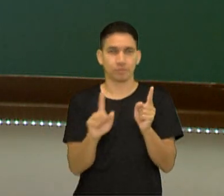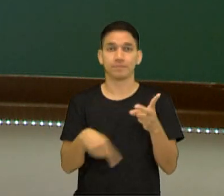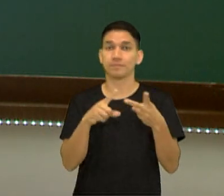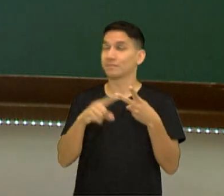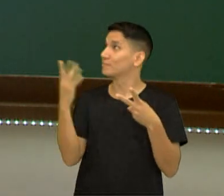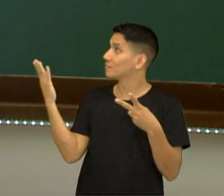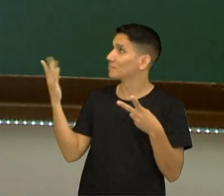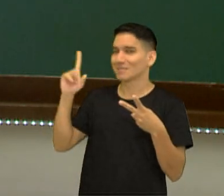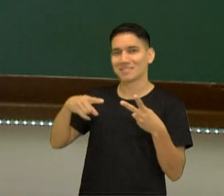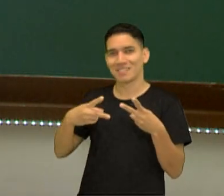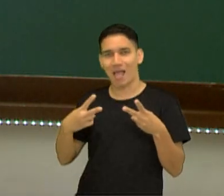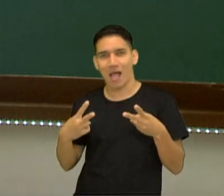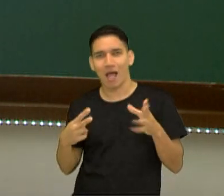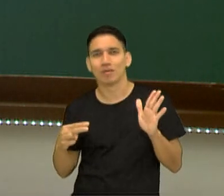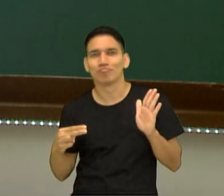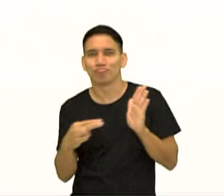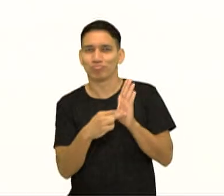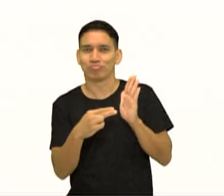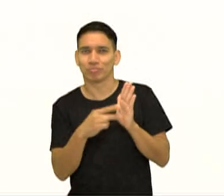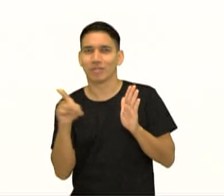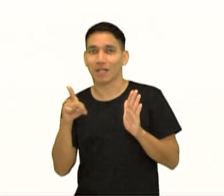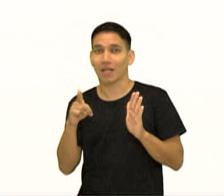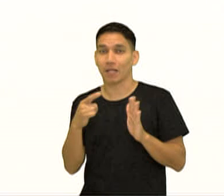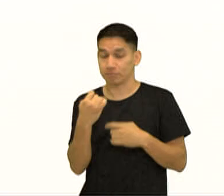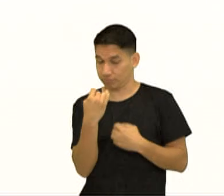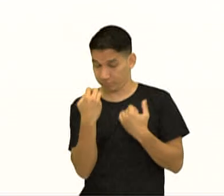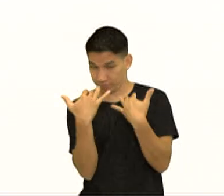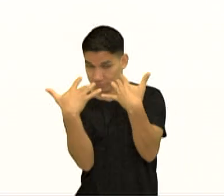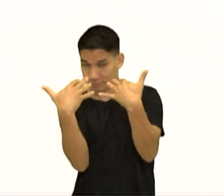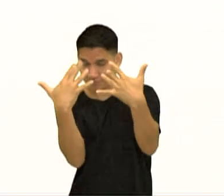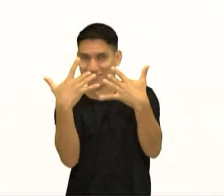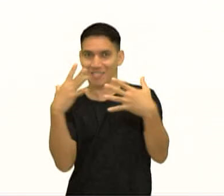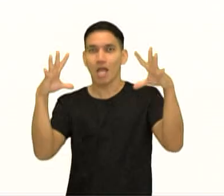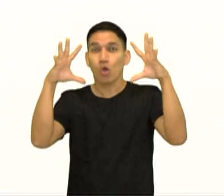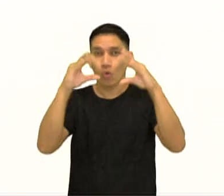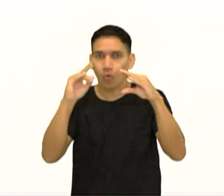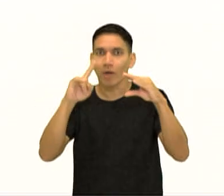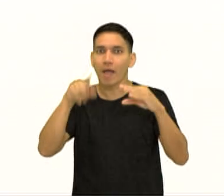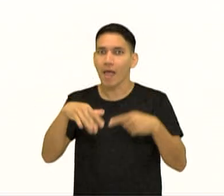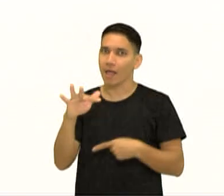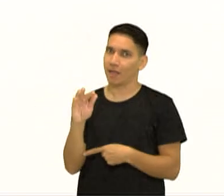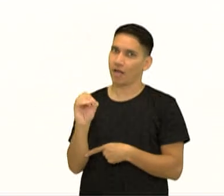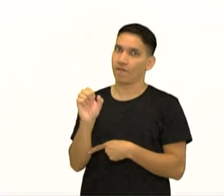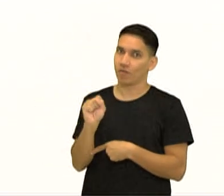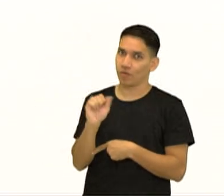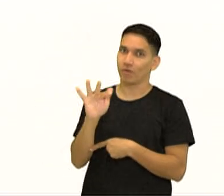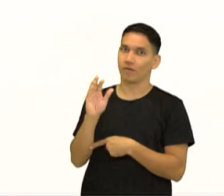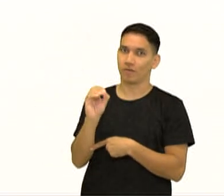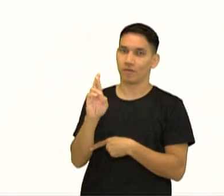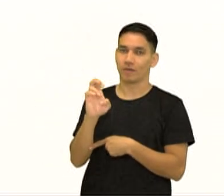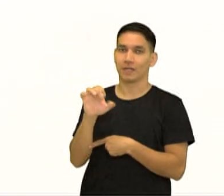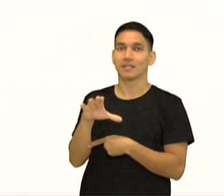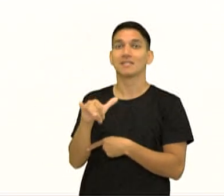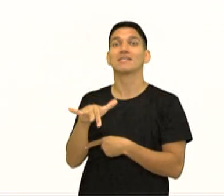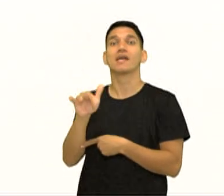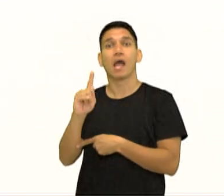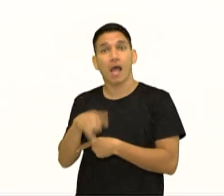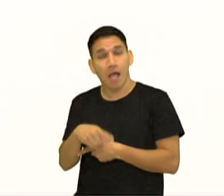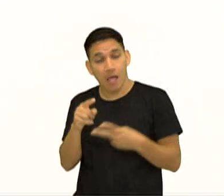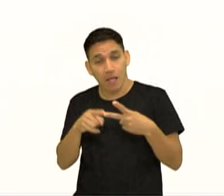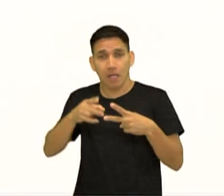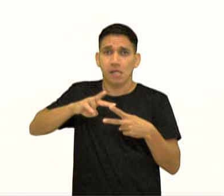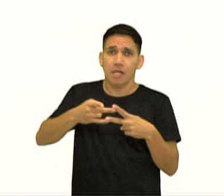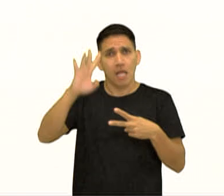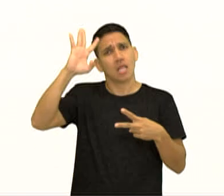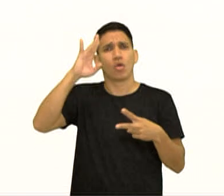a tomada que está brilhando no escuro, que é um exemplo de fosforescência. O princípio é o mesmo, é a liberação do fóton